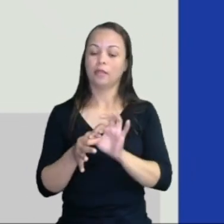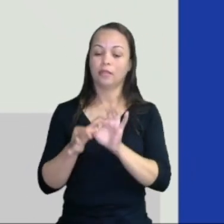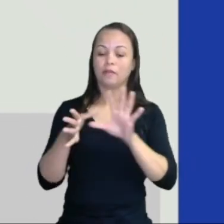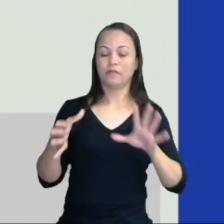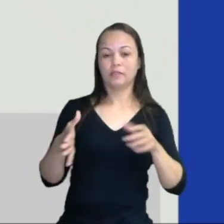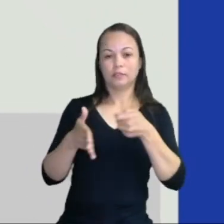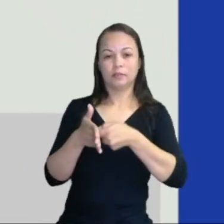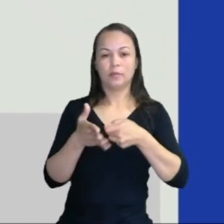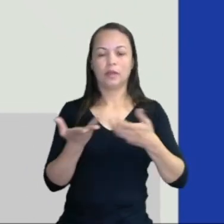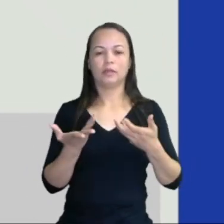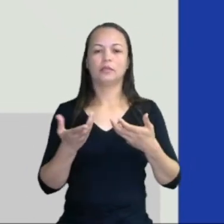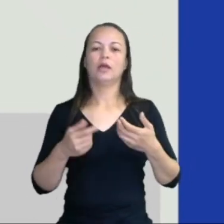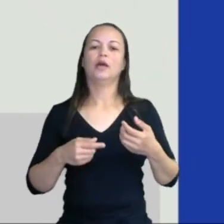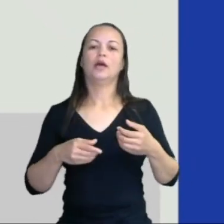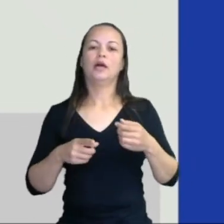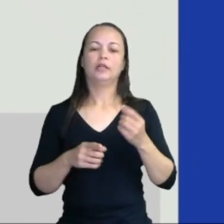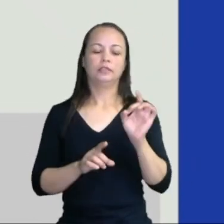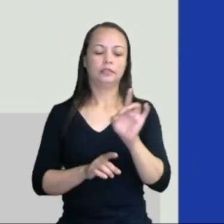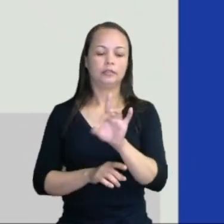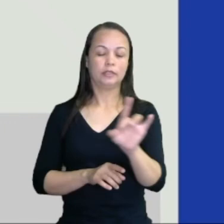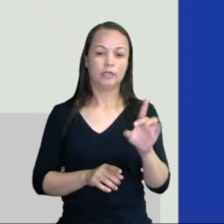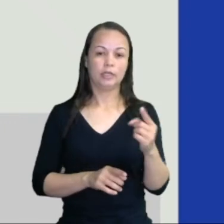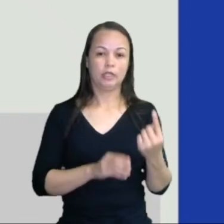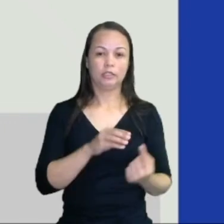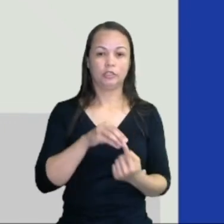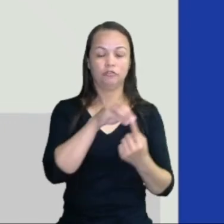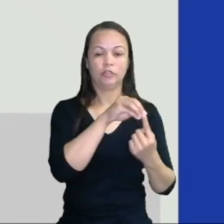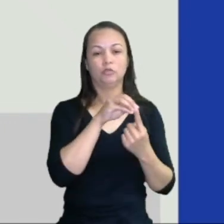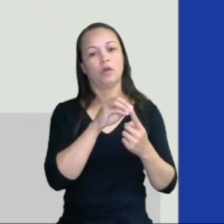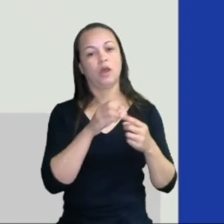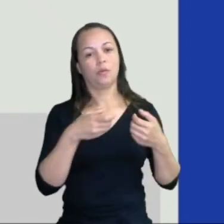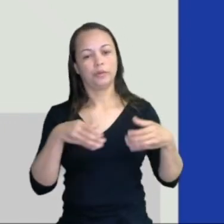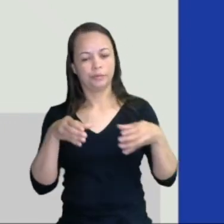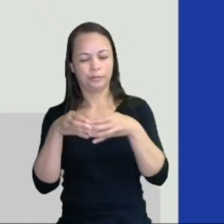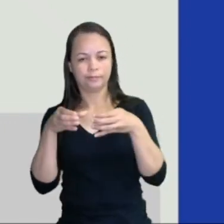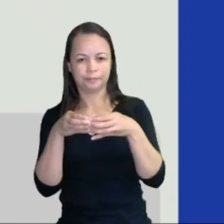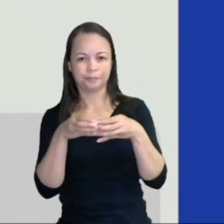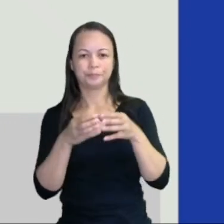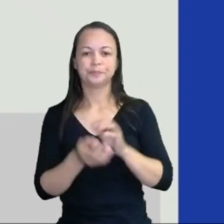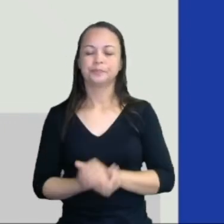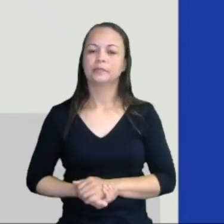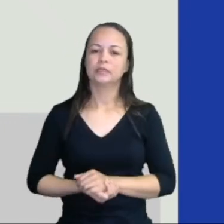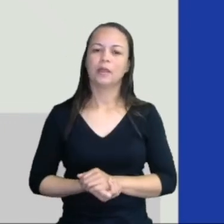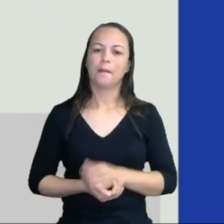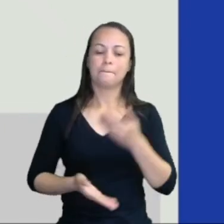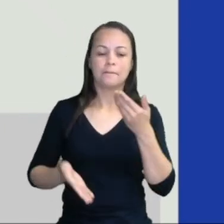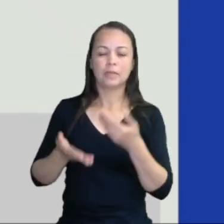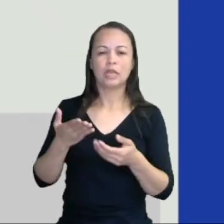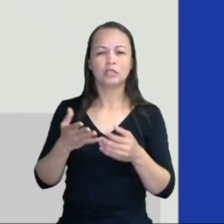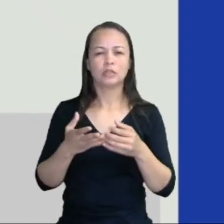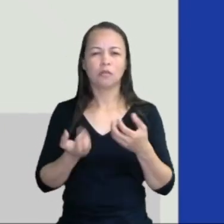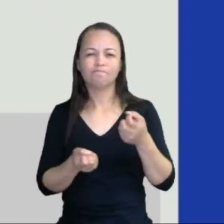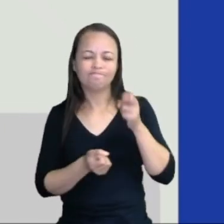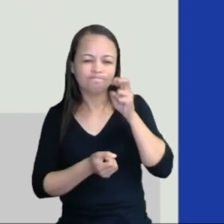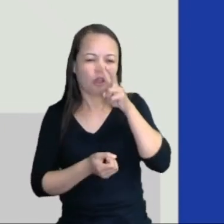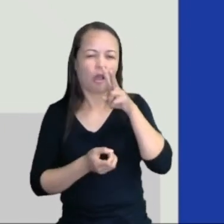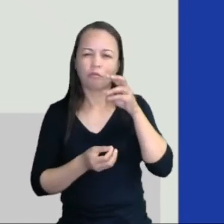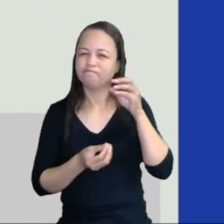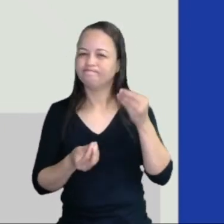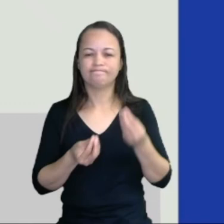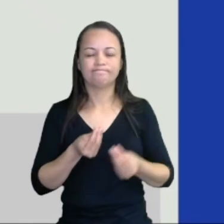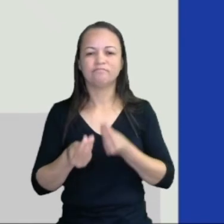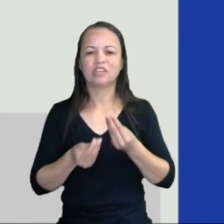liberdade individual e coletiva. Que ele também perdeu força com a ascensão da